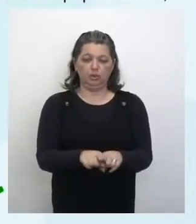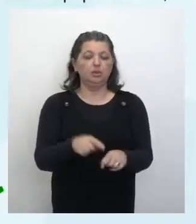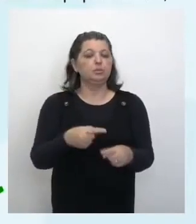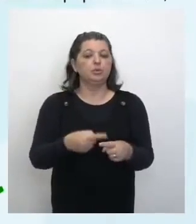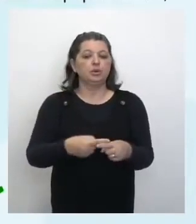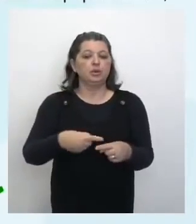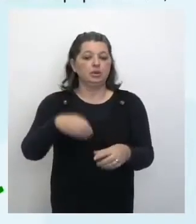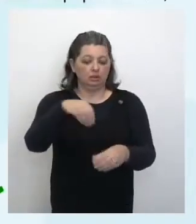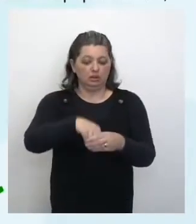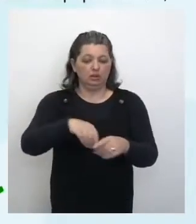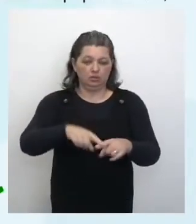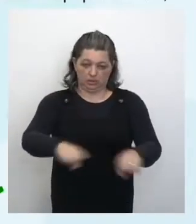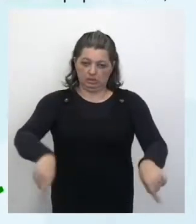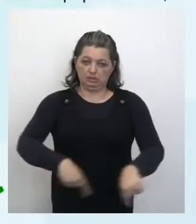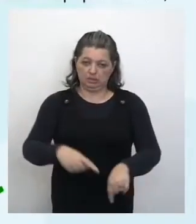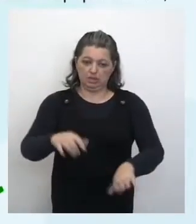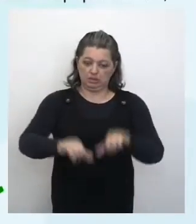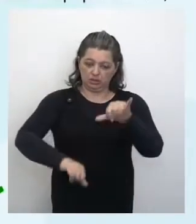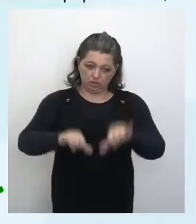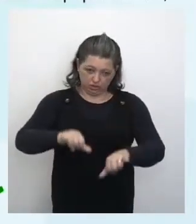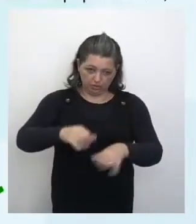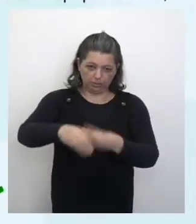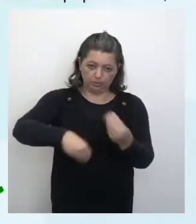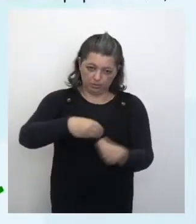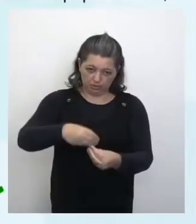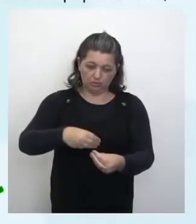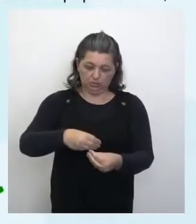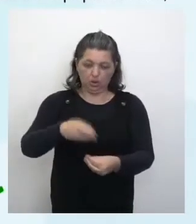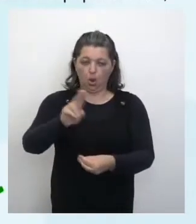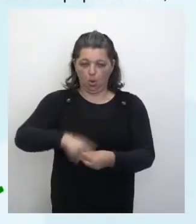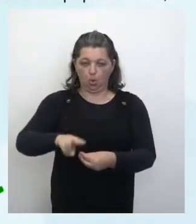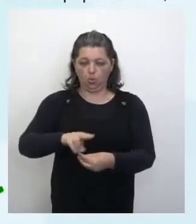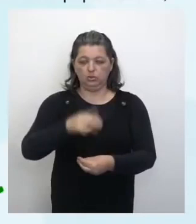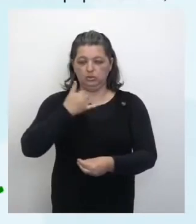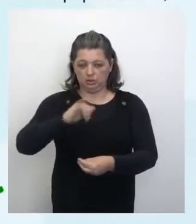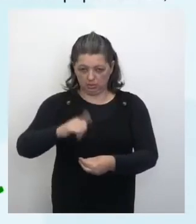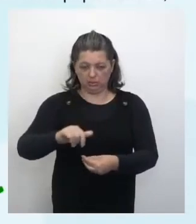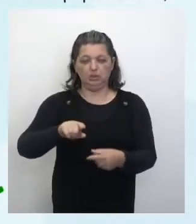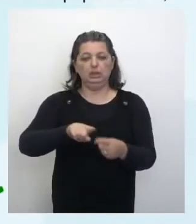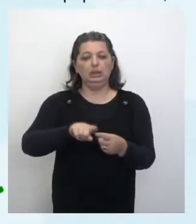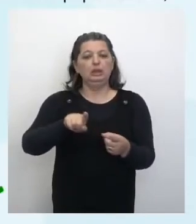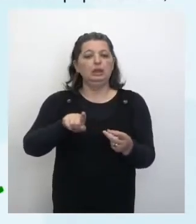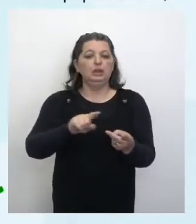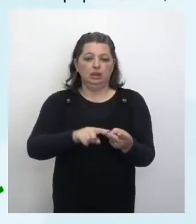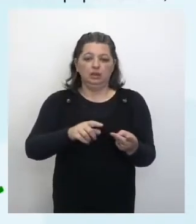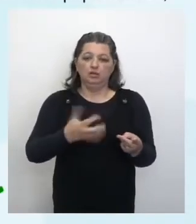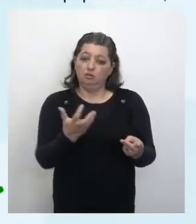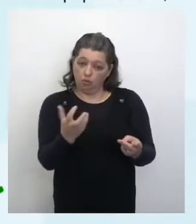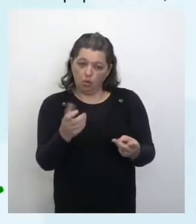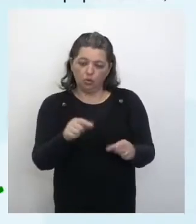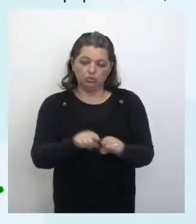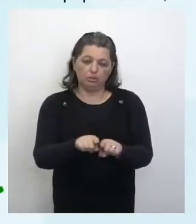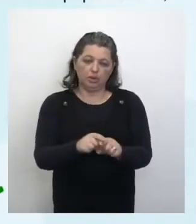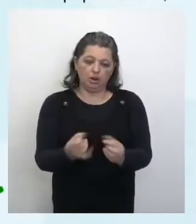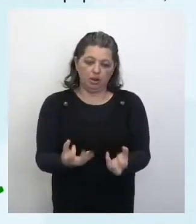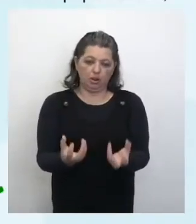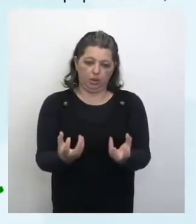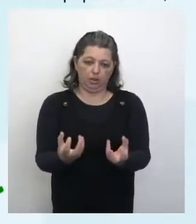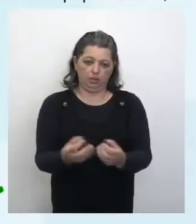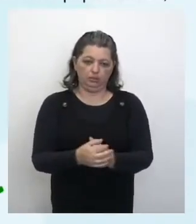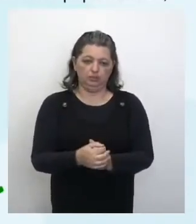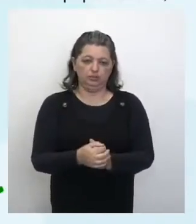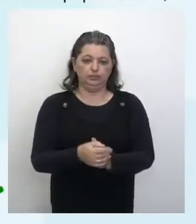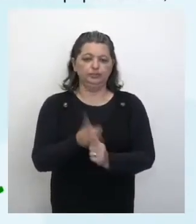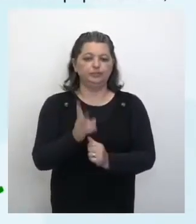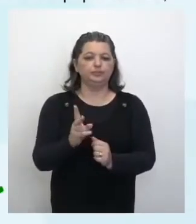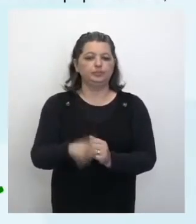laboratório de química a gente utiliza equipamento elétrico e fogo. Muito até, né? A gente tem bastante utilizado o bico de Bunsen, né?